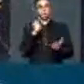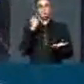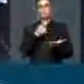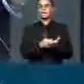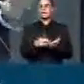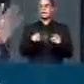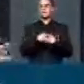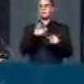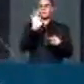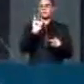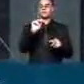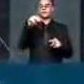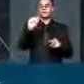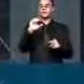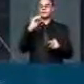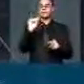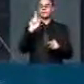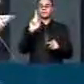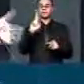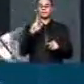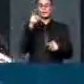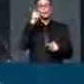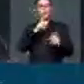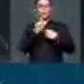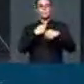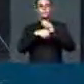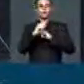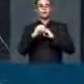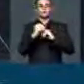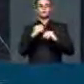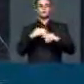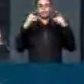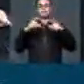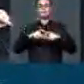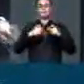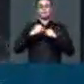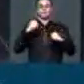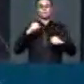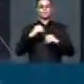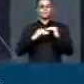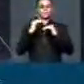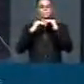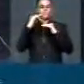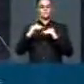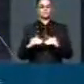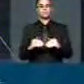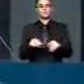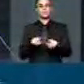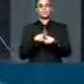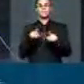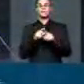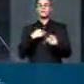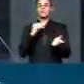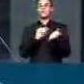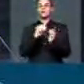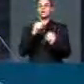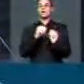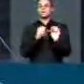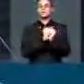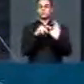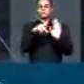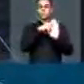financiar, para poder tocar os seus negócios, dentro das suas pequenas propriedades. Eu até coloquei dentro dessa MP duas